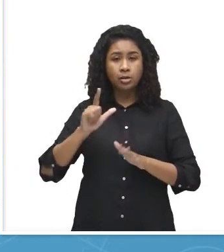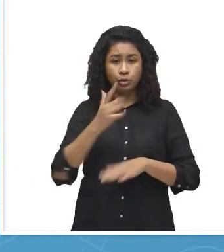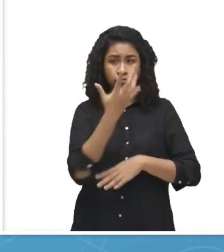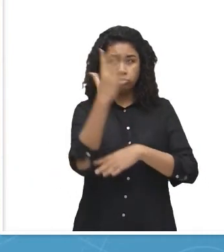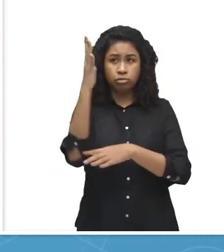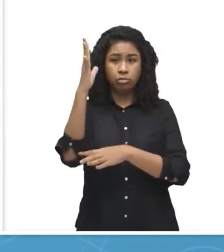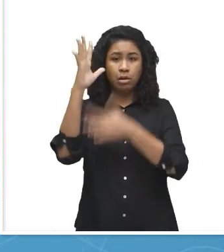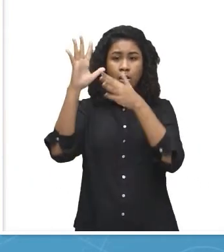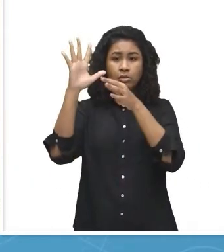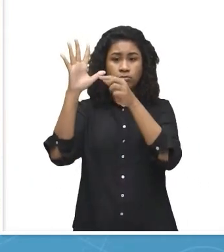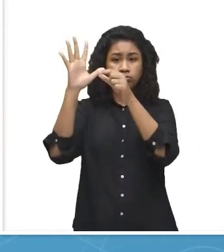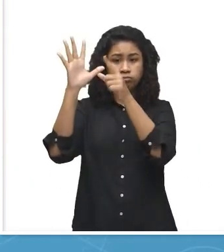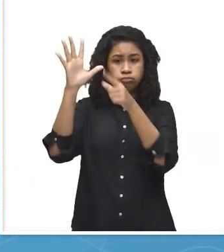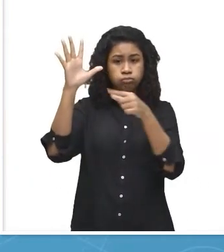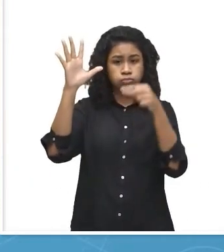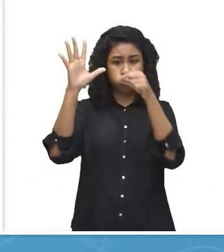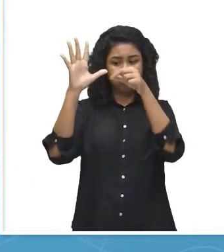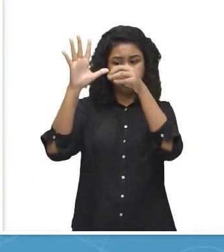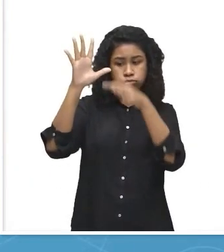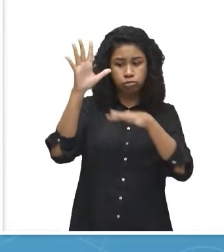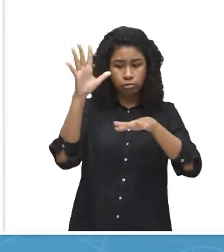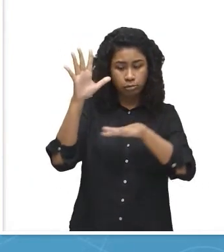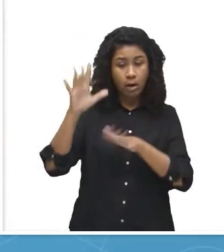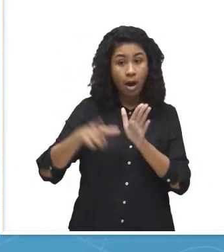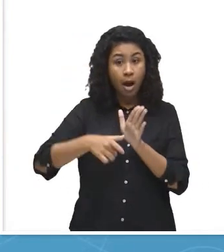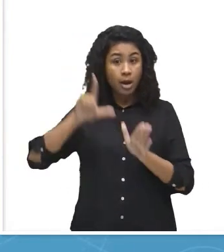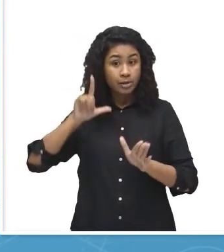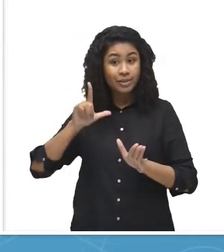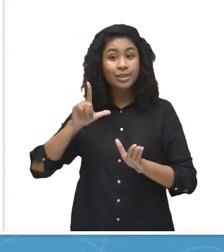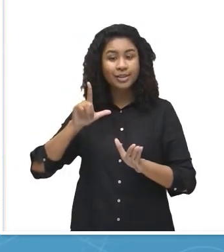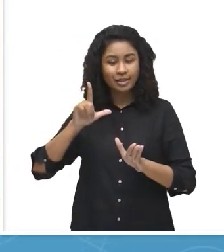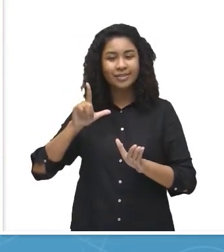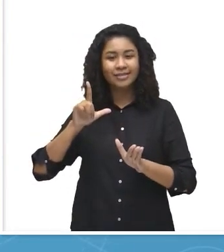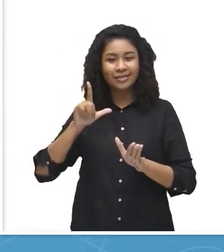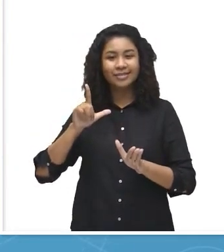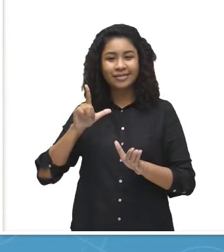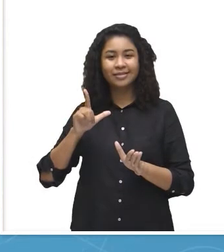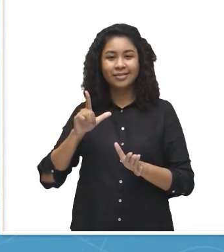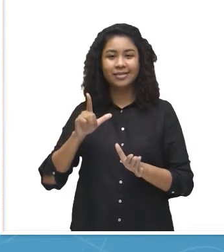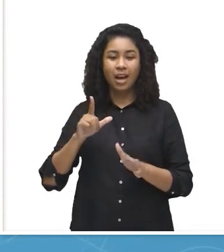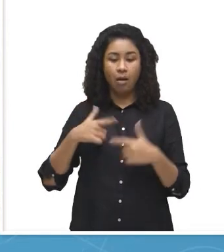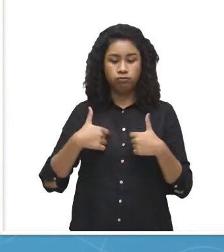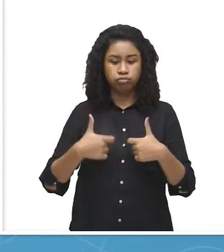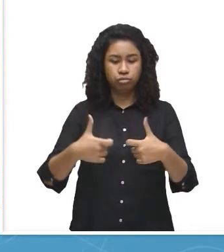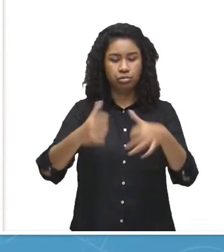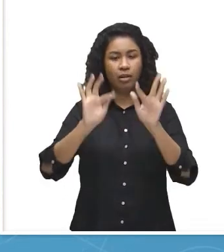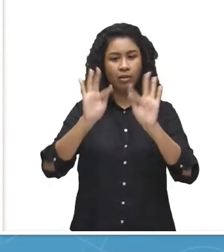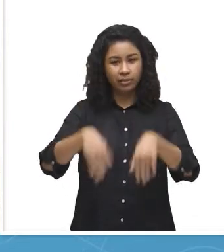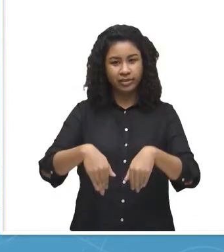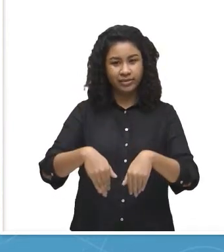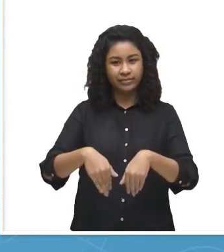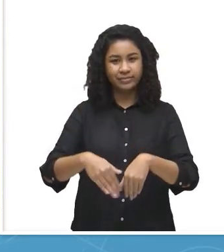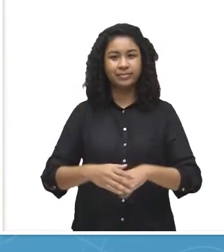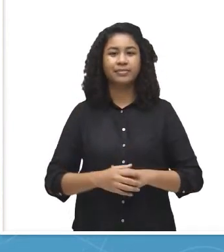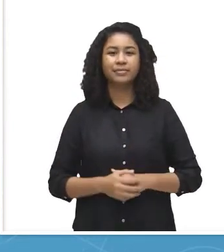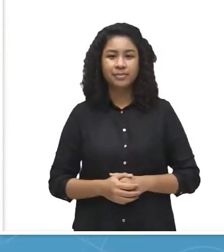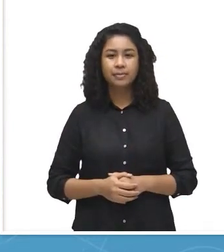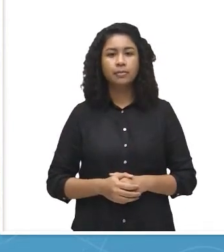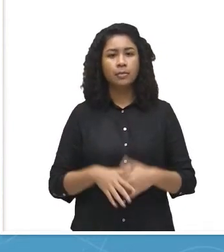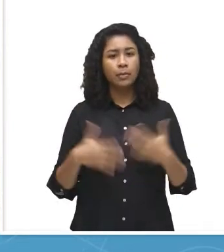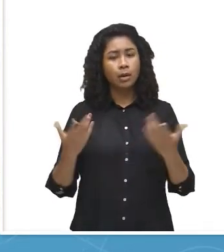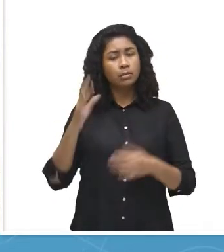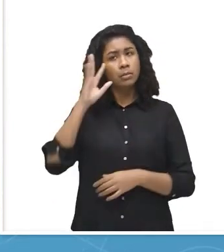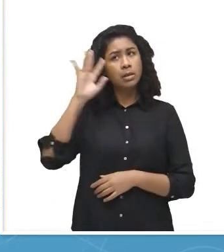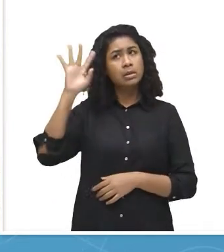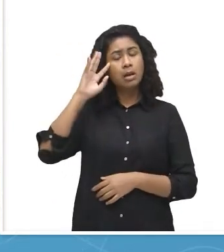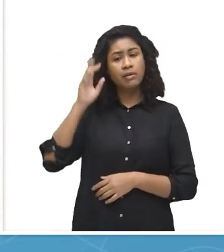casa. Em outras palavras, ele queria dizer o seguinte, que antes do outono chegar, a guerra já teria acabado. A princípio se